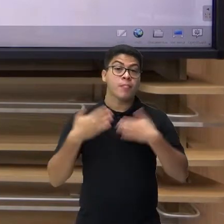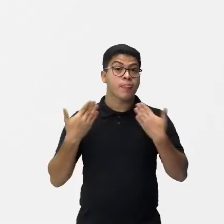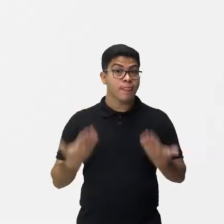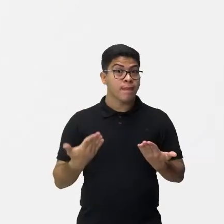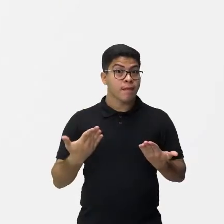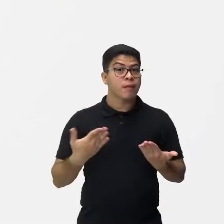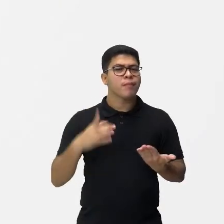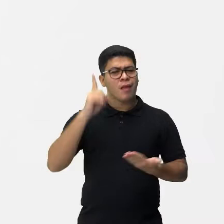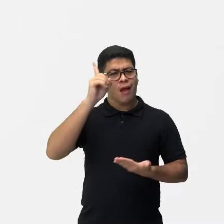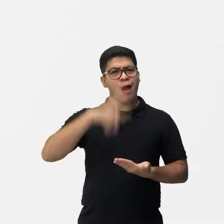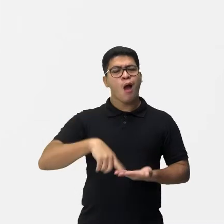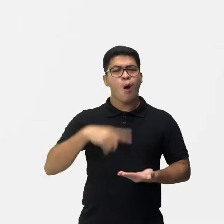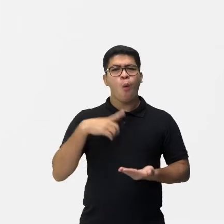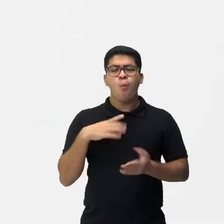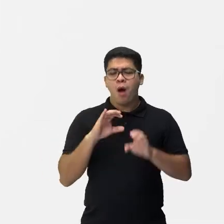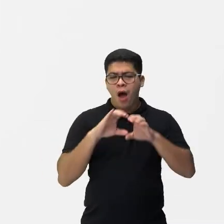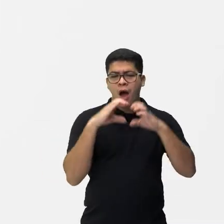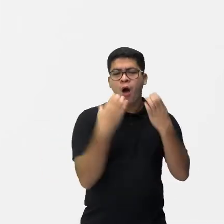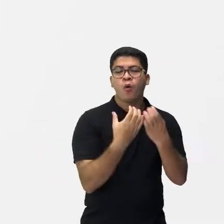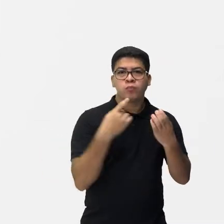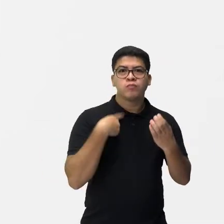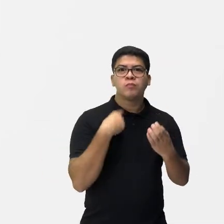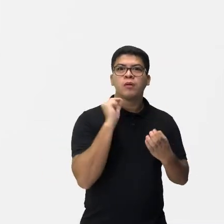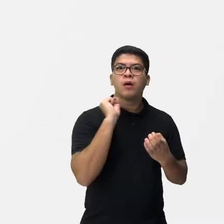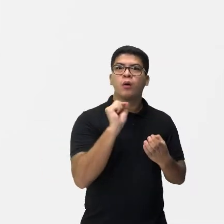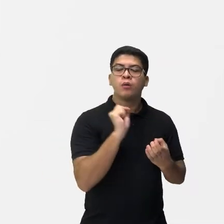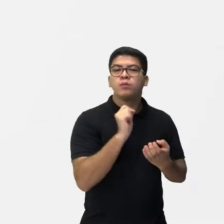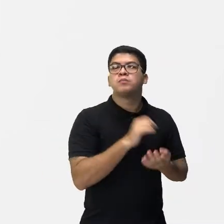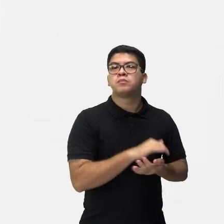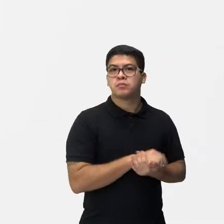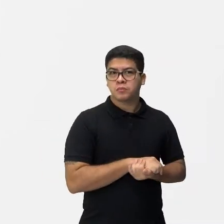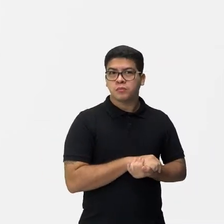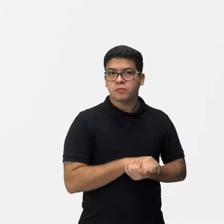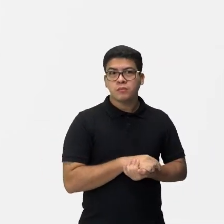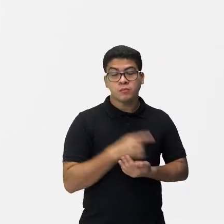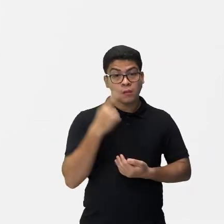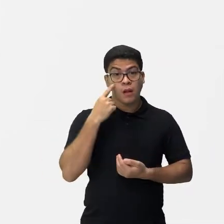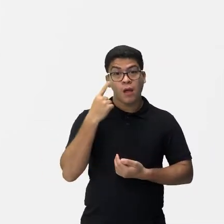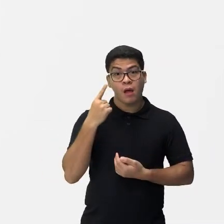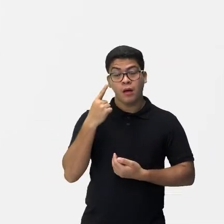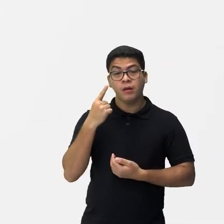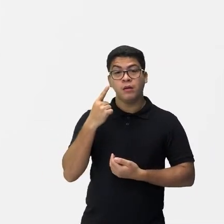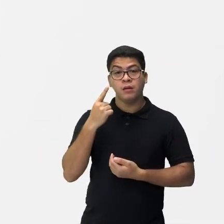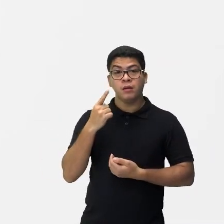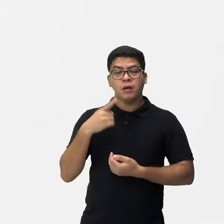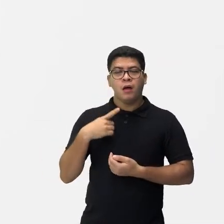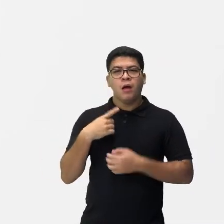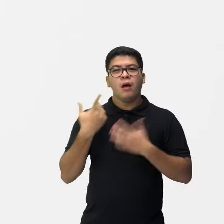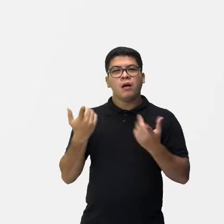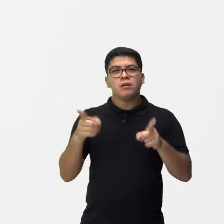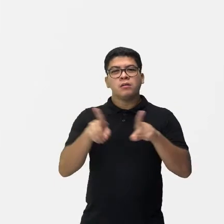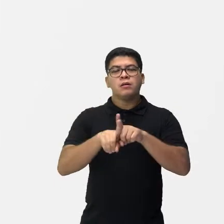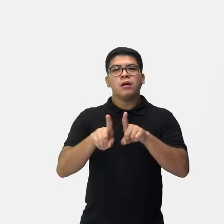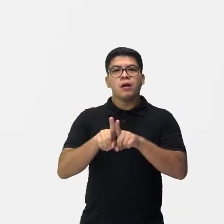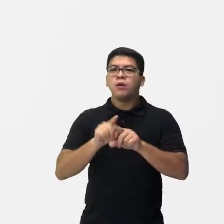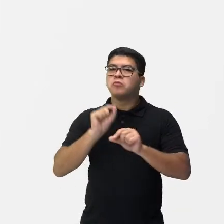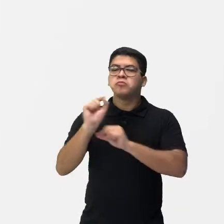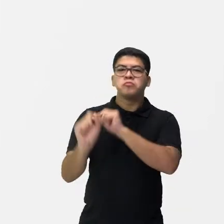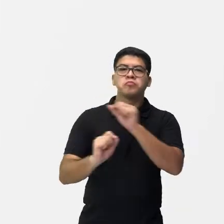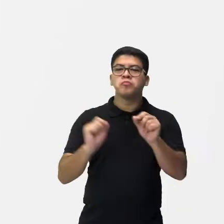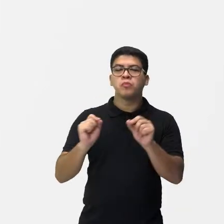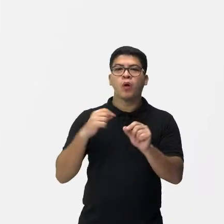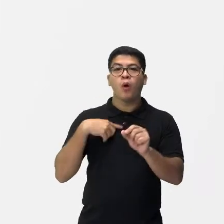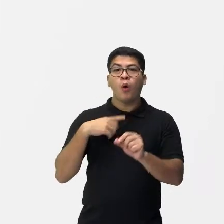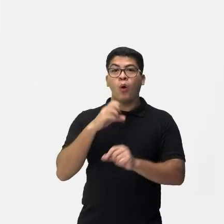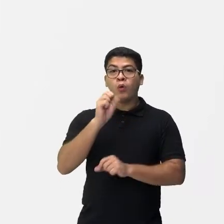uma conferência em Munique, e justamente nessa conferência de Munique a gente vê a entrega de territórios, os territórios dos